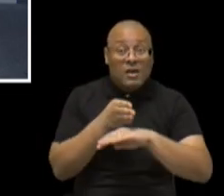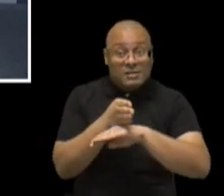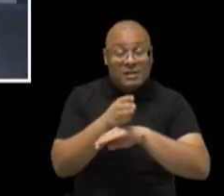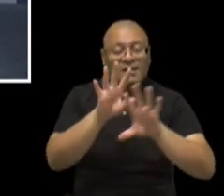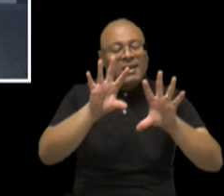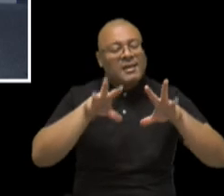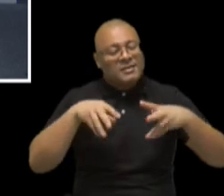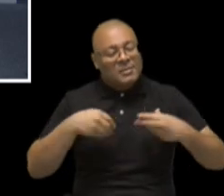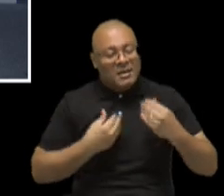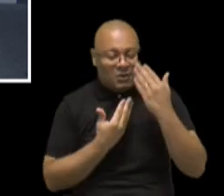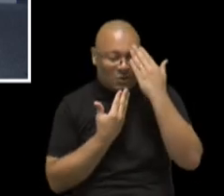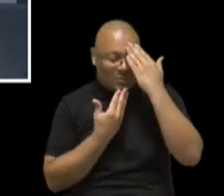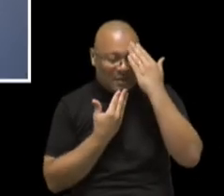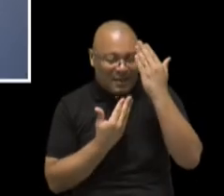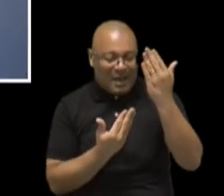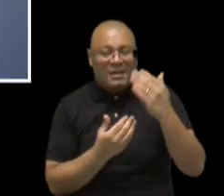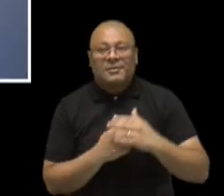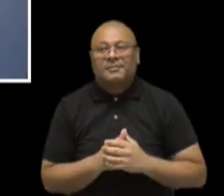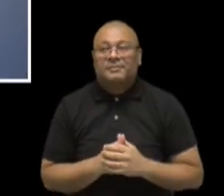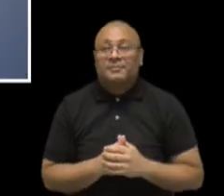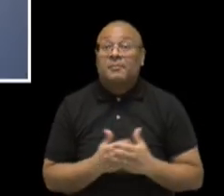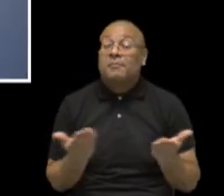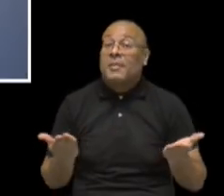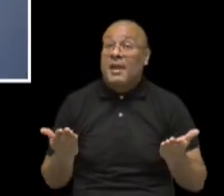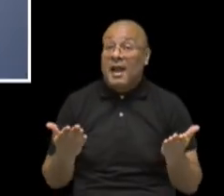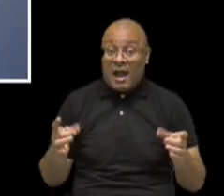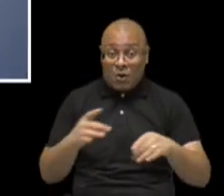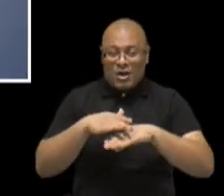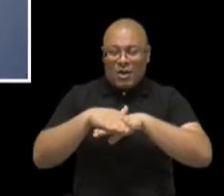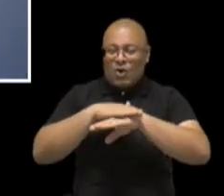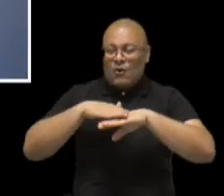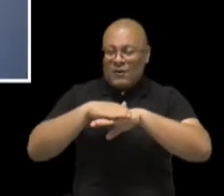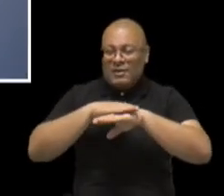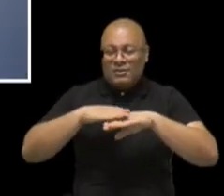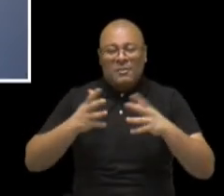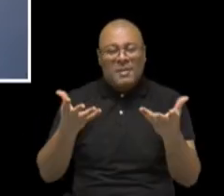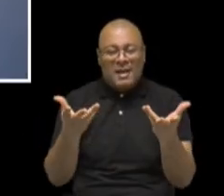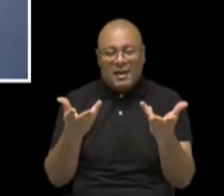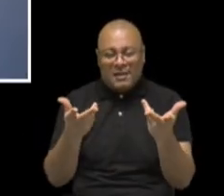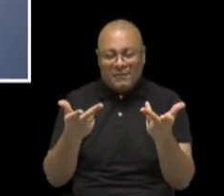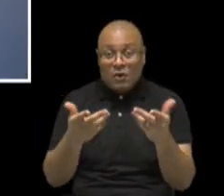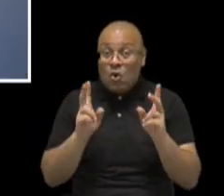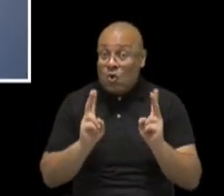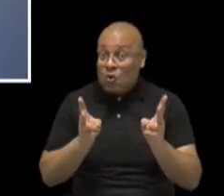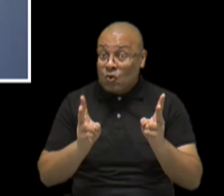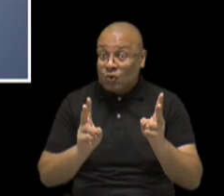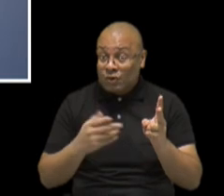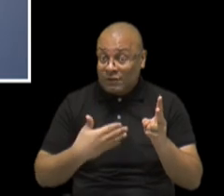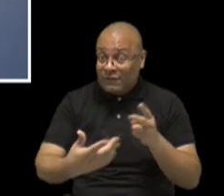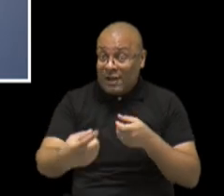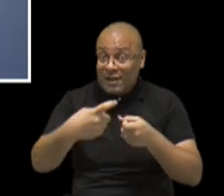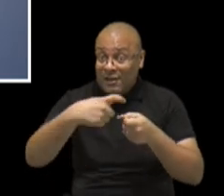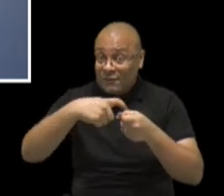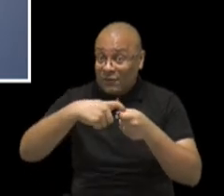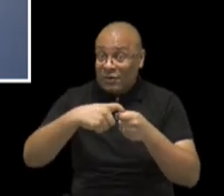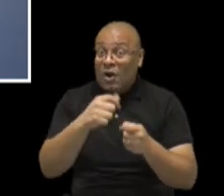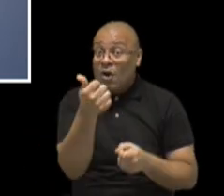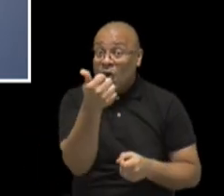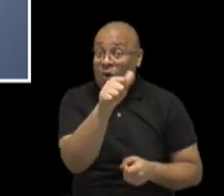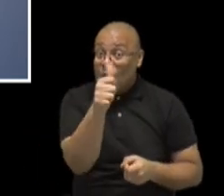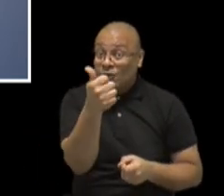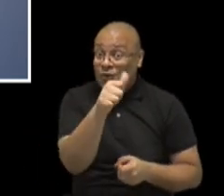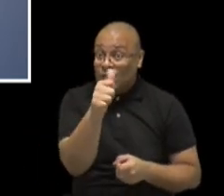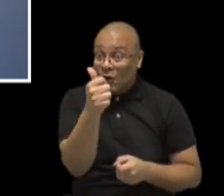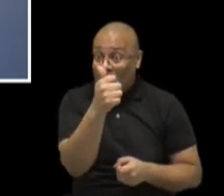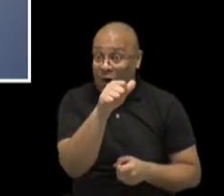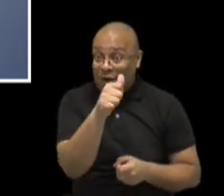Inspirador. Obrigada, meu amor. Bem, gente, depois desse debate maravilhoso, fiquem por aí que daqui a pouco a gente volta às 11 horas